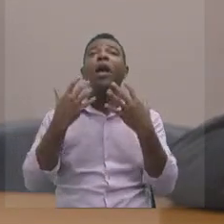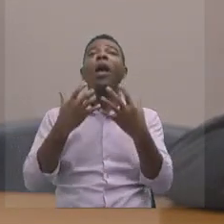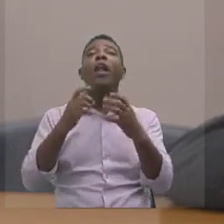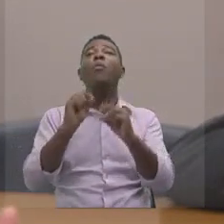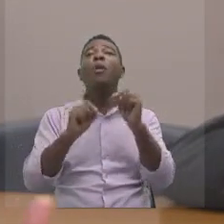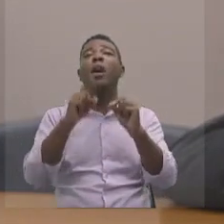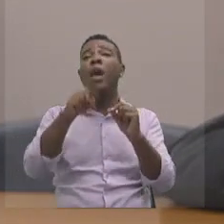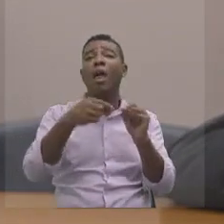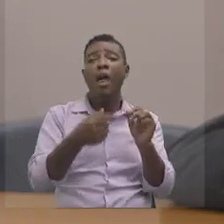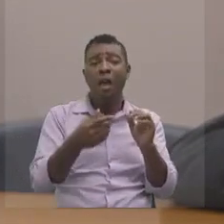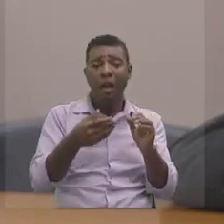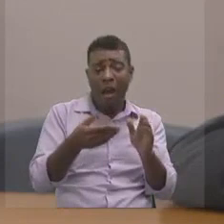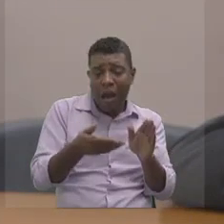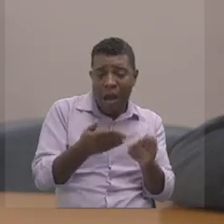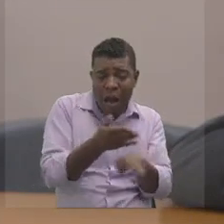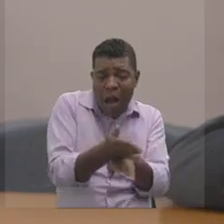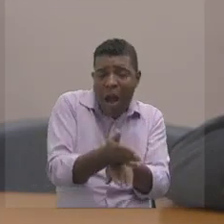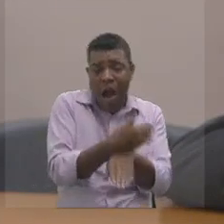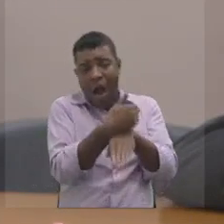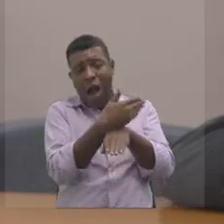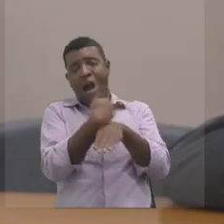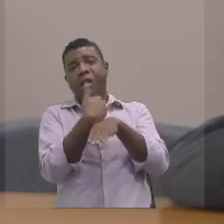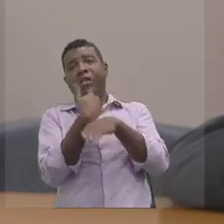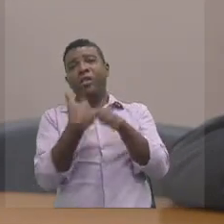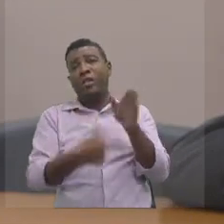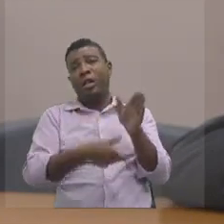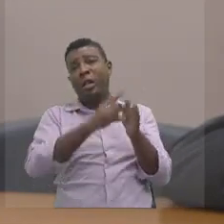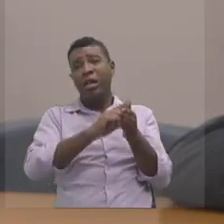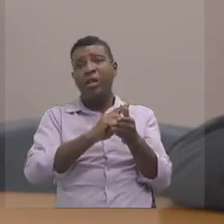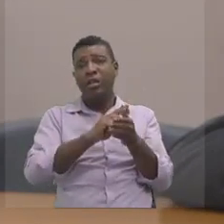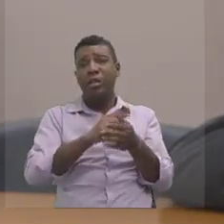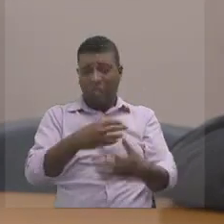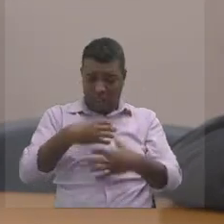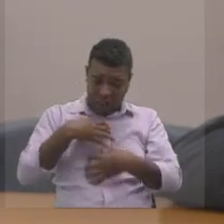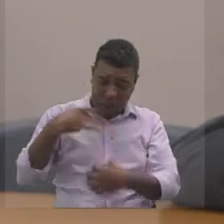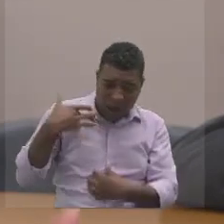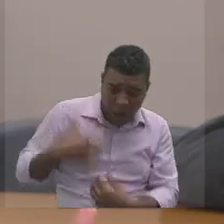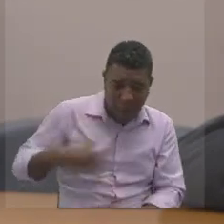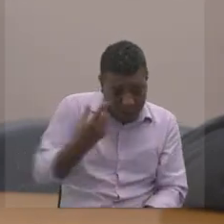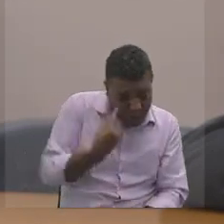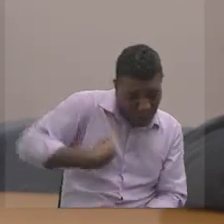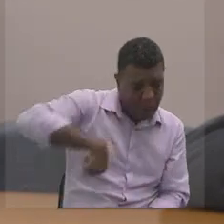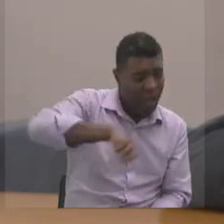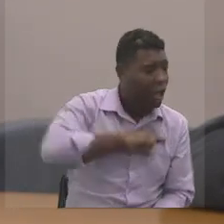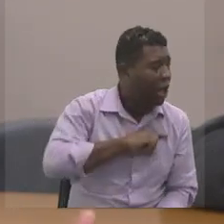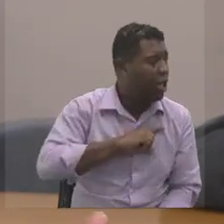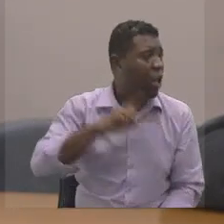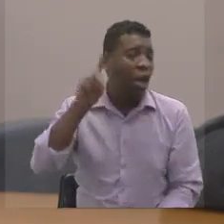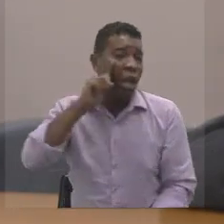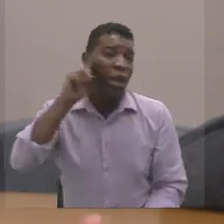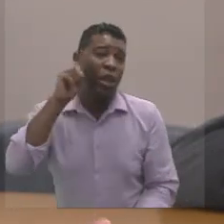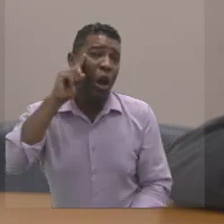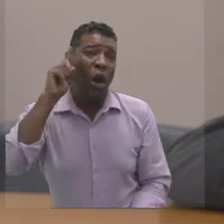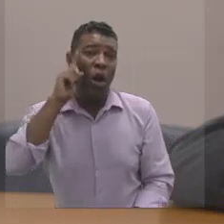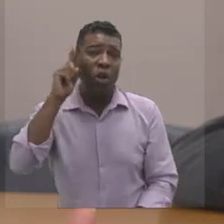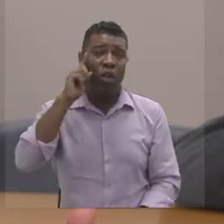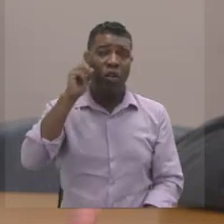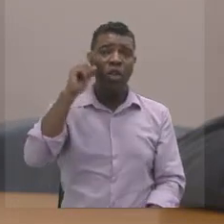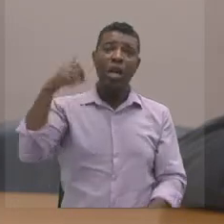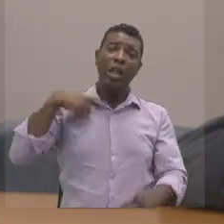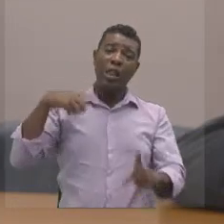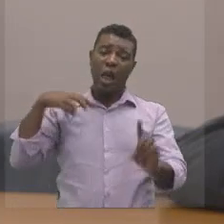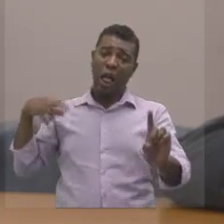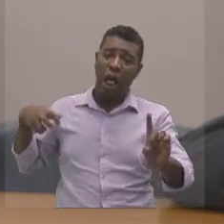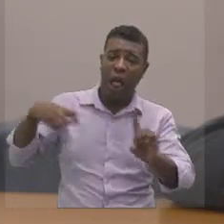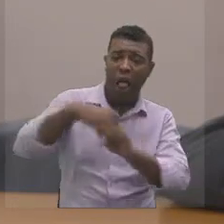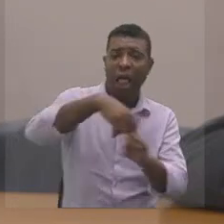adiante um pouco mais tem um pouco mais de compaixão da gente todos os dias nós temos acidentes na